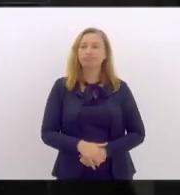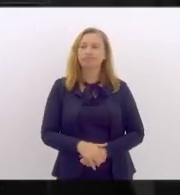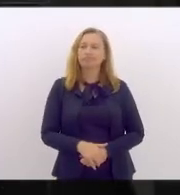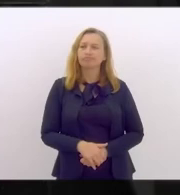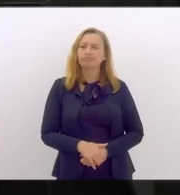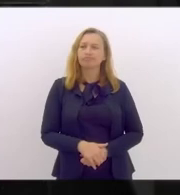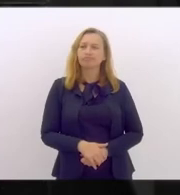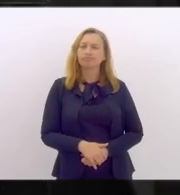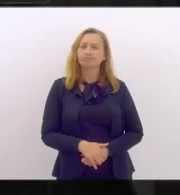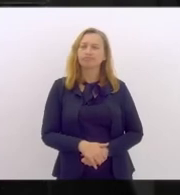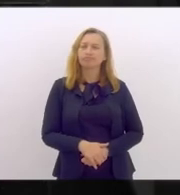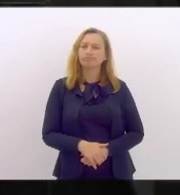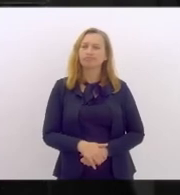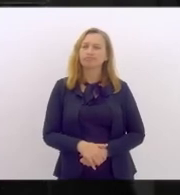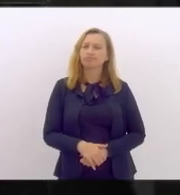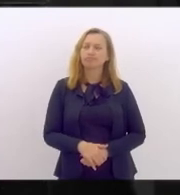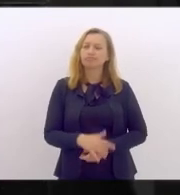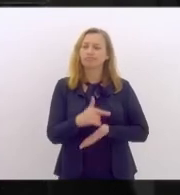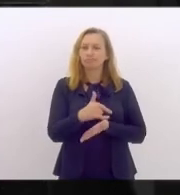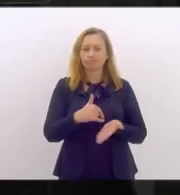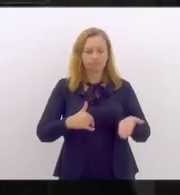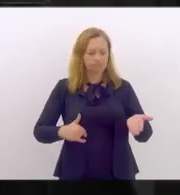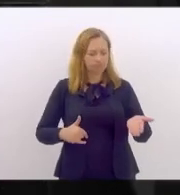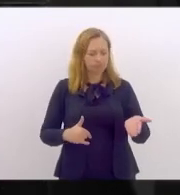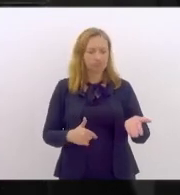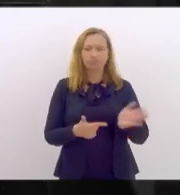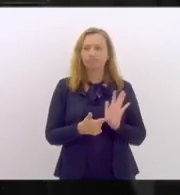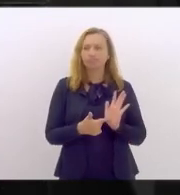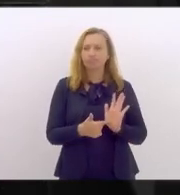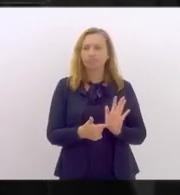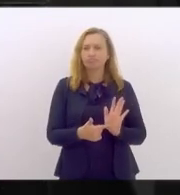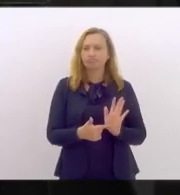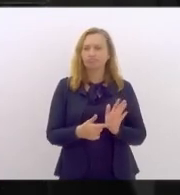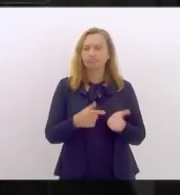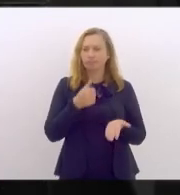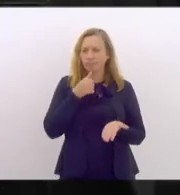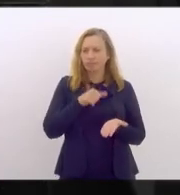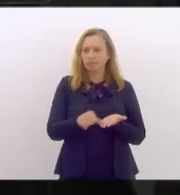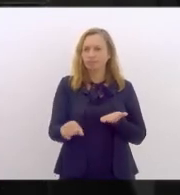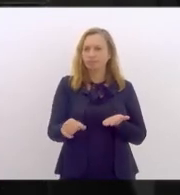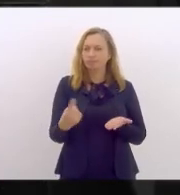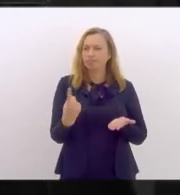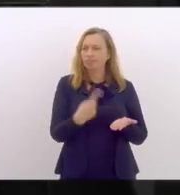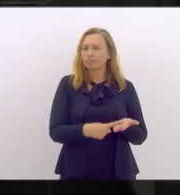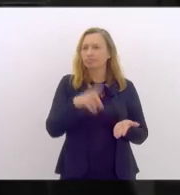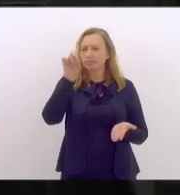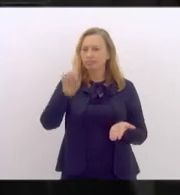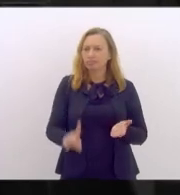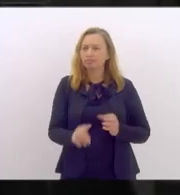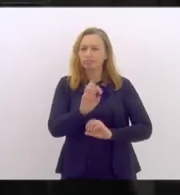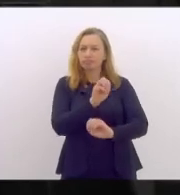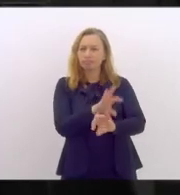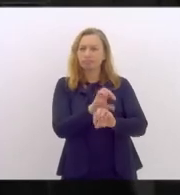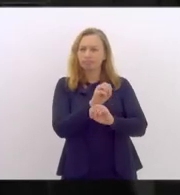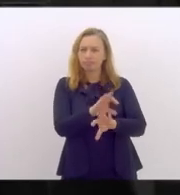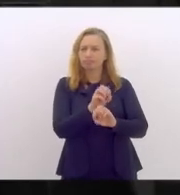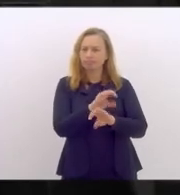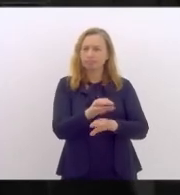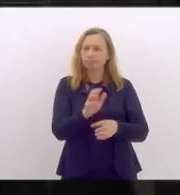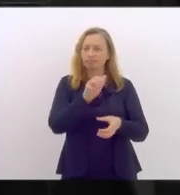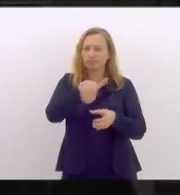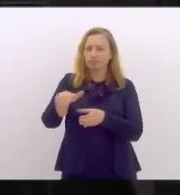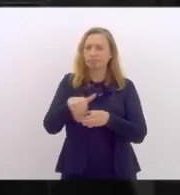diz respeito a este documento carta compromisso pelo Direito educação nas